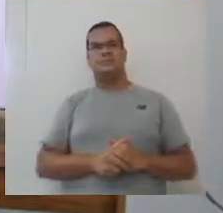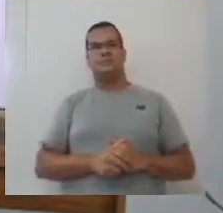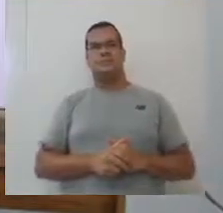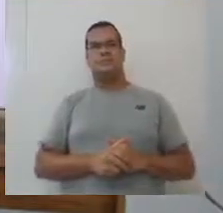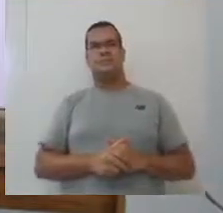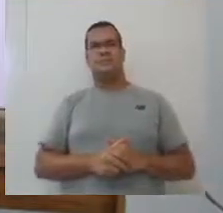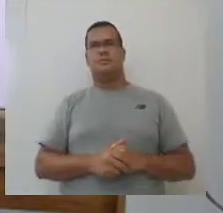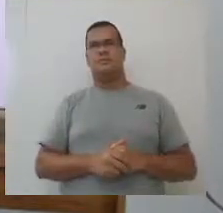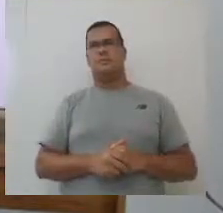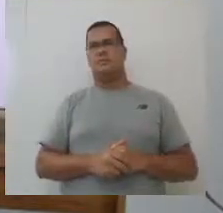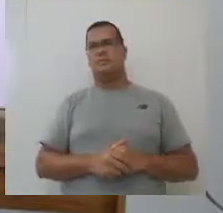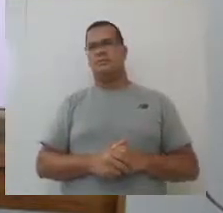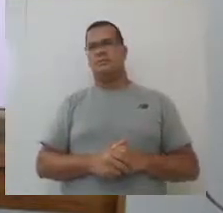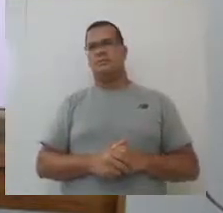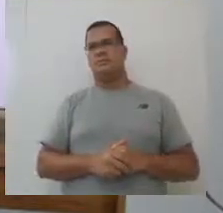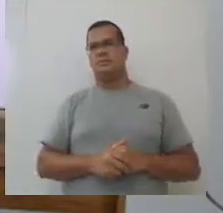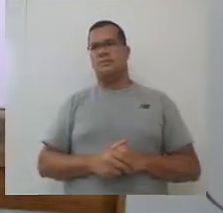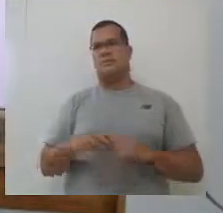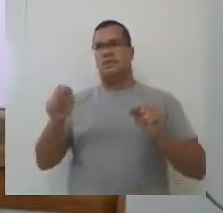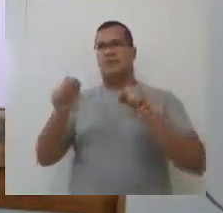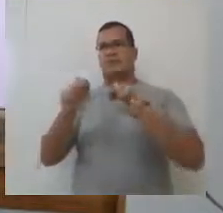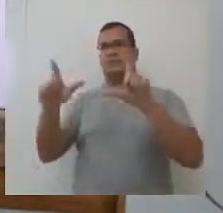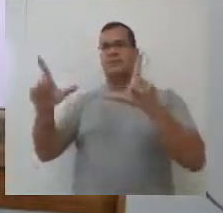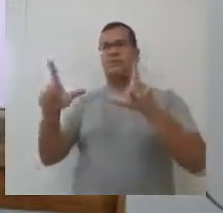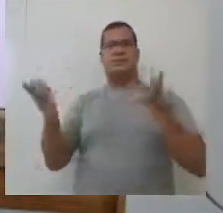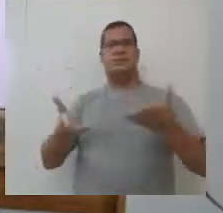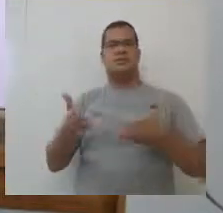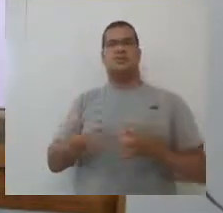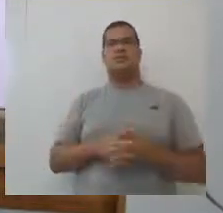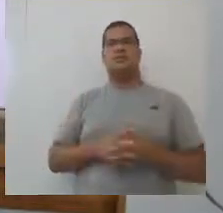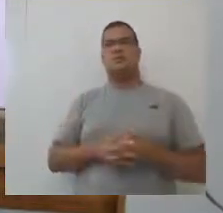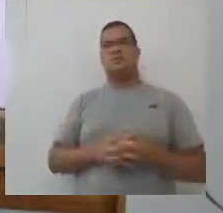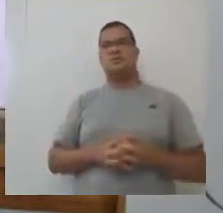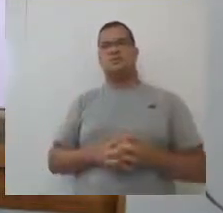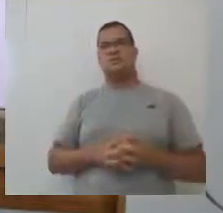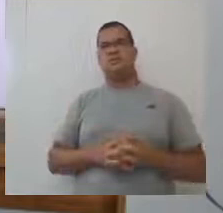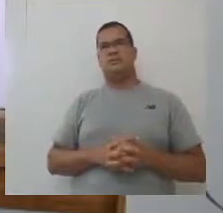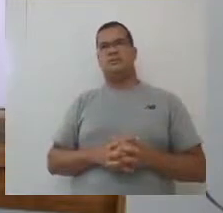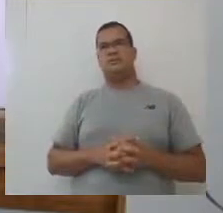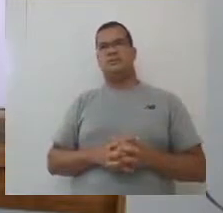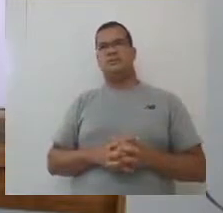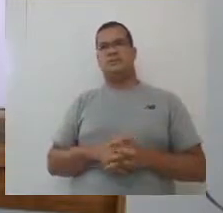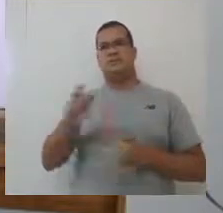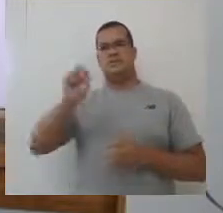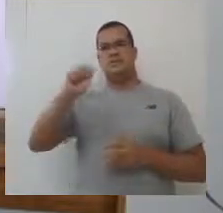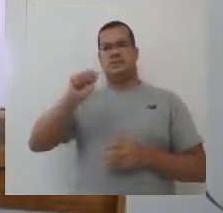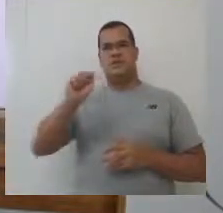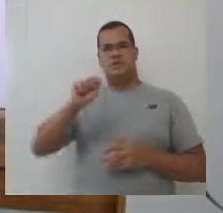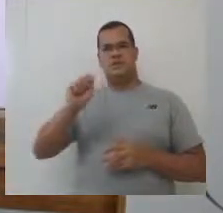presta atenção no quadro. Mari, corta aqui pro quadro aqui, por favor. Ó, deixa eu apagar aqui bonitinho o quadro. Pra gente fazer isso